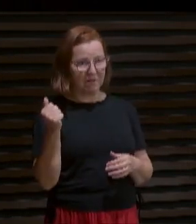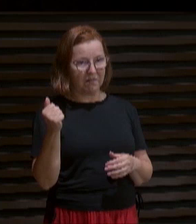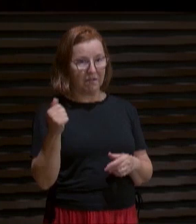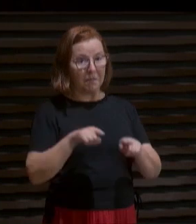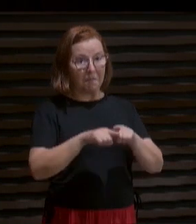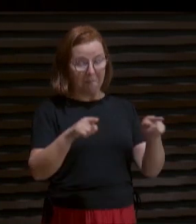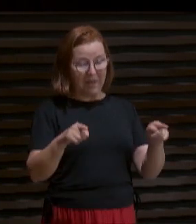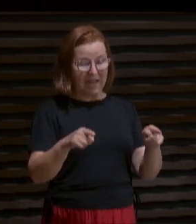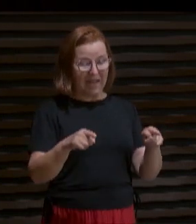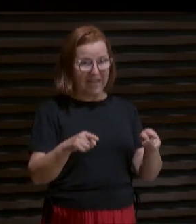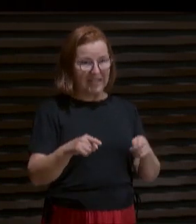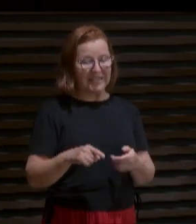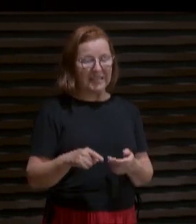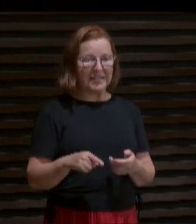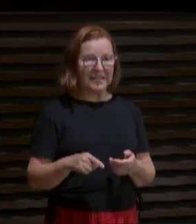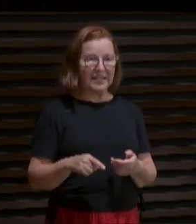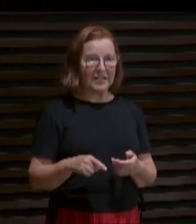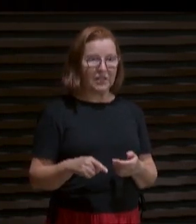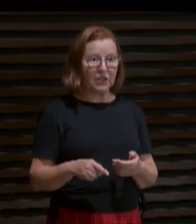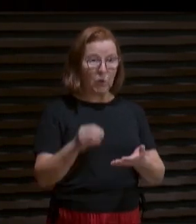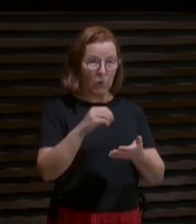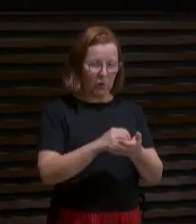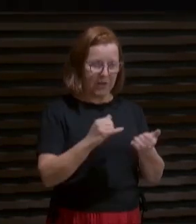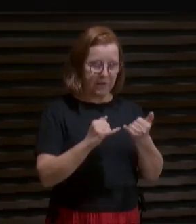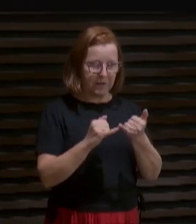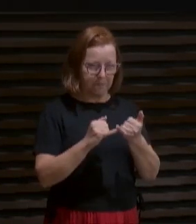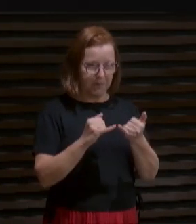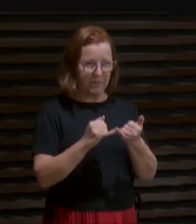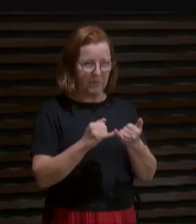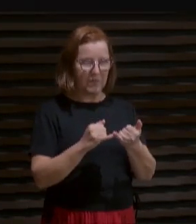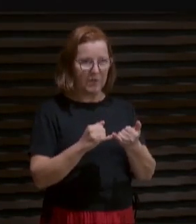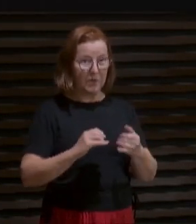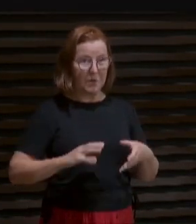espinho na carne, mensageiro de Satanás, a fim de me esbofetear.